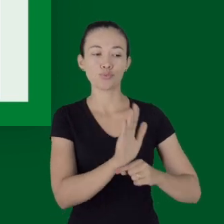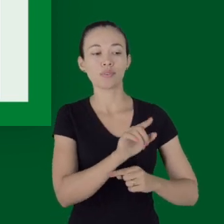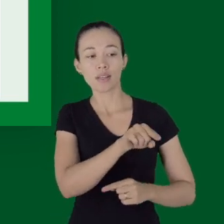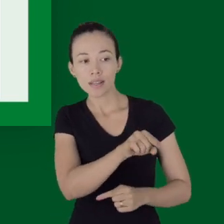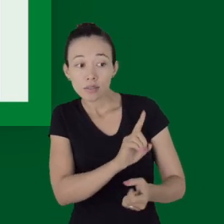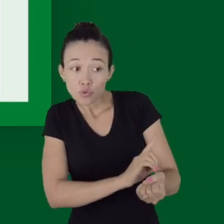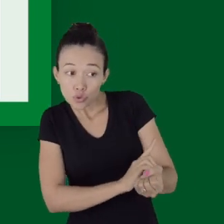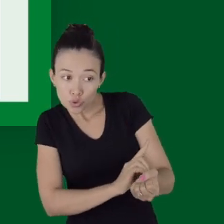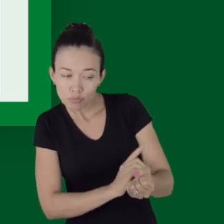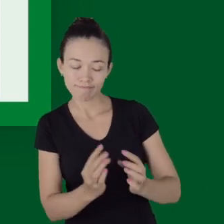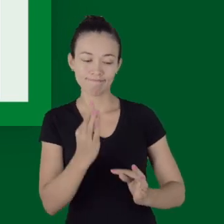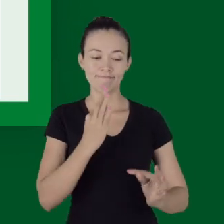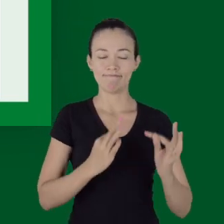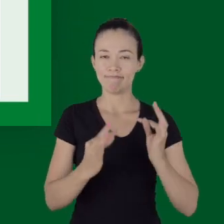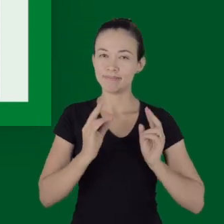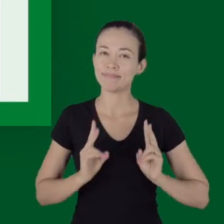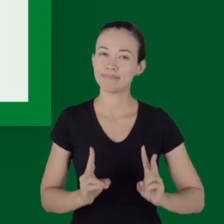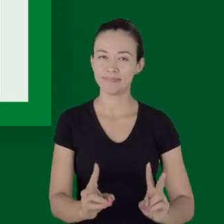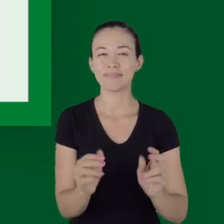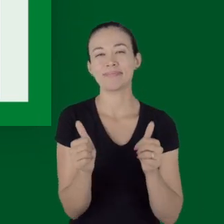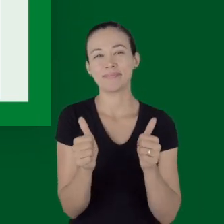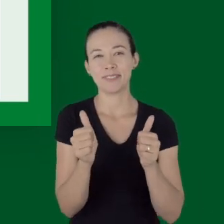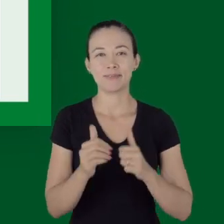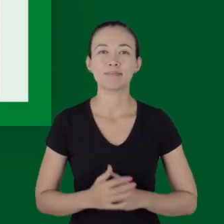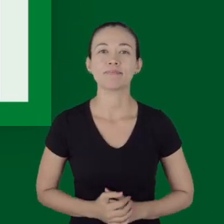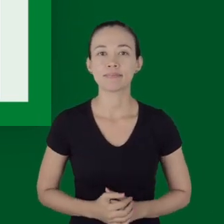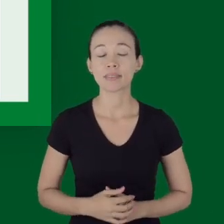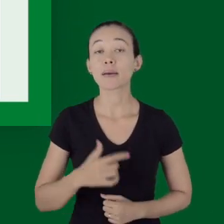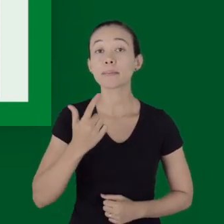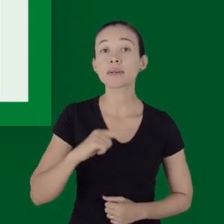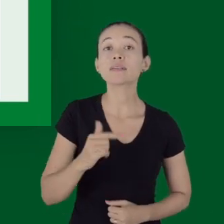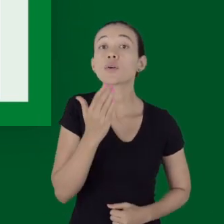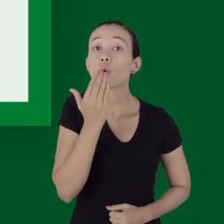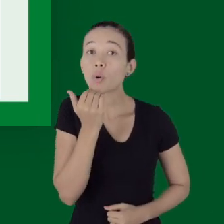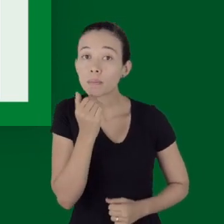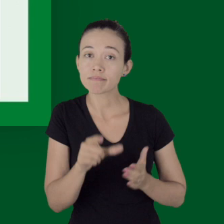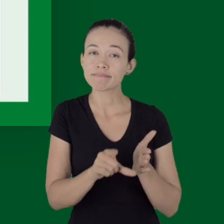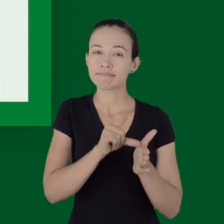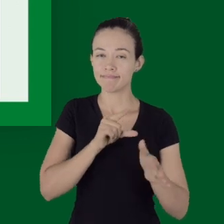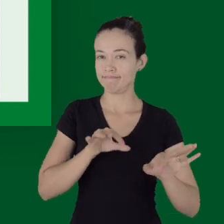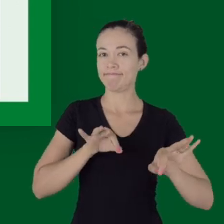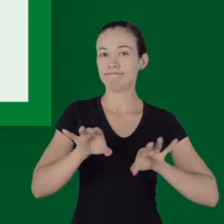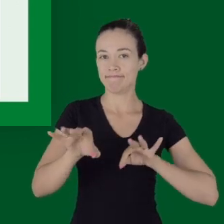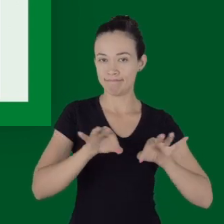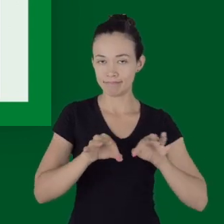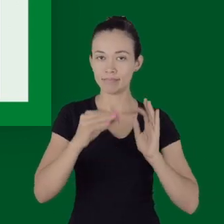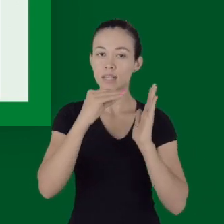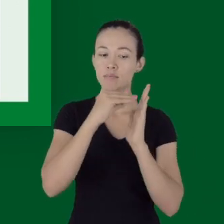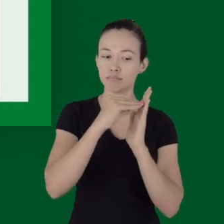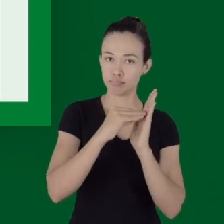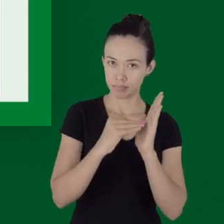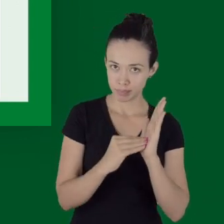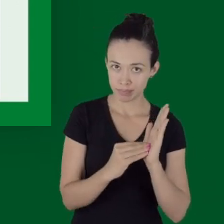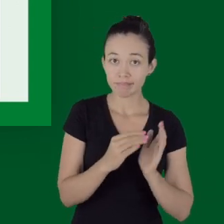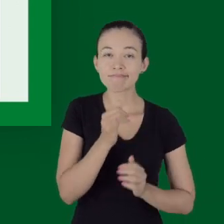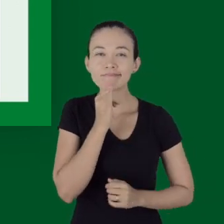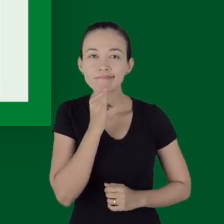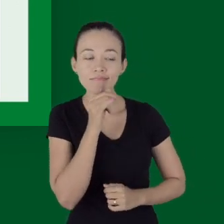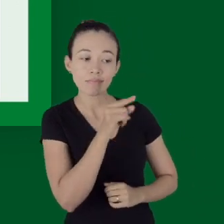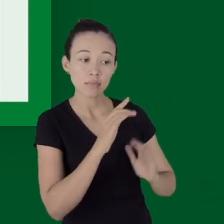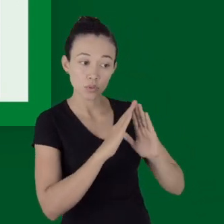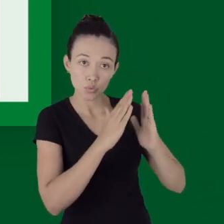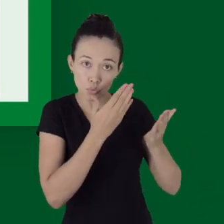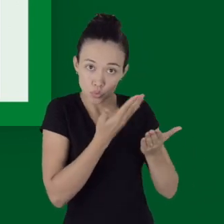O plano alimentar, como eu falei, caso a criança vá fazer as refeições na escola, né, deve ter